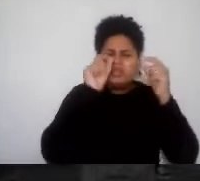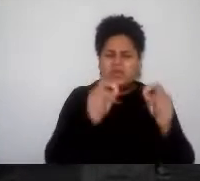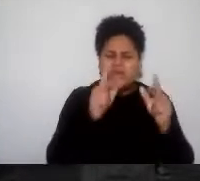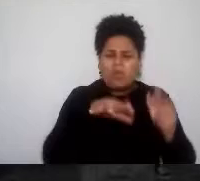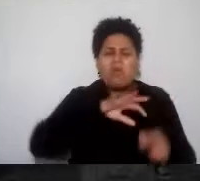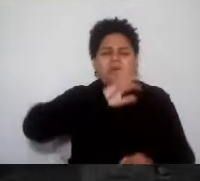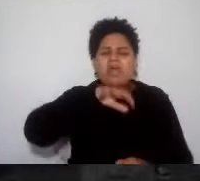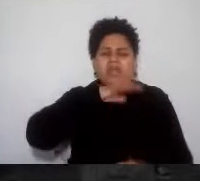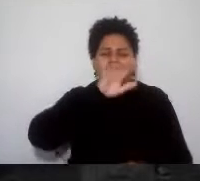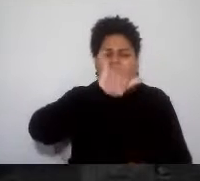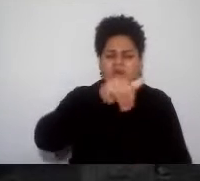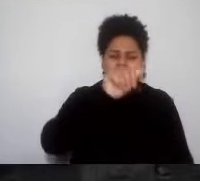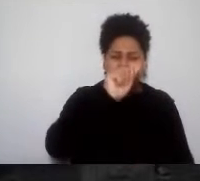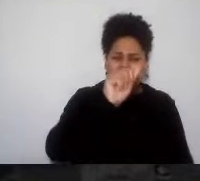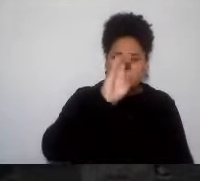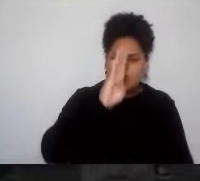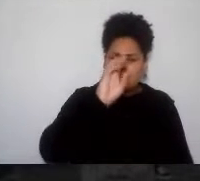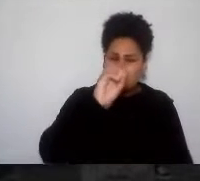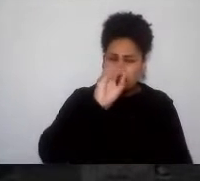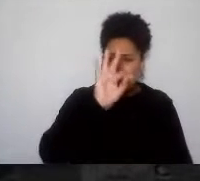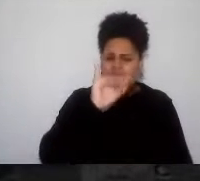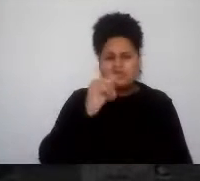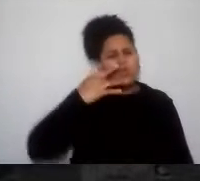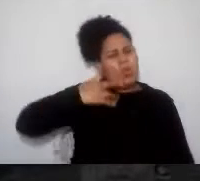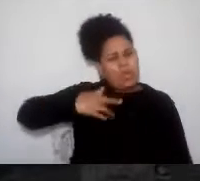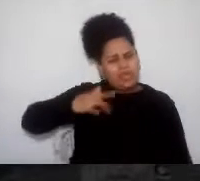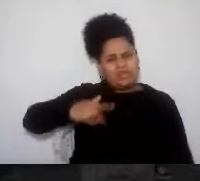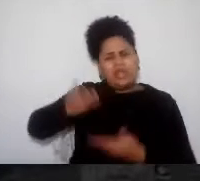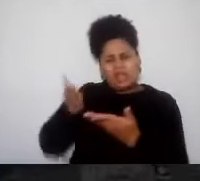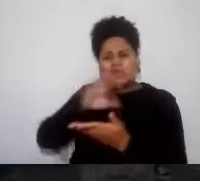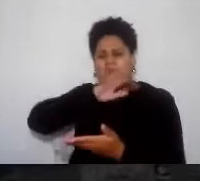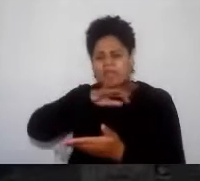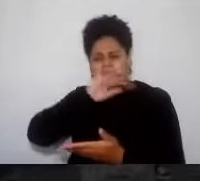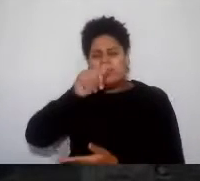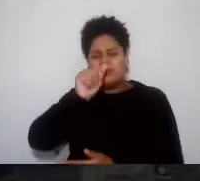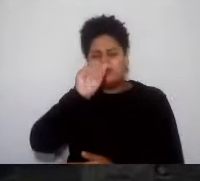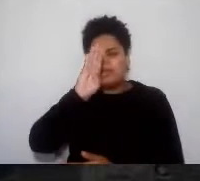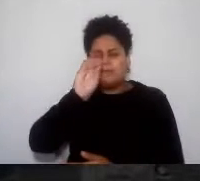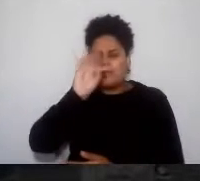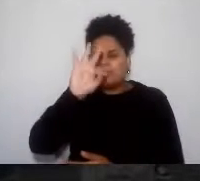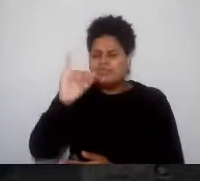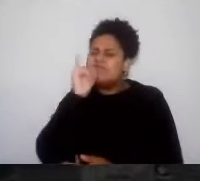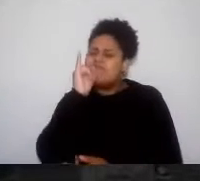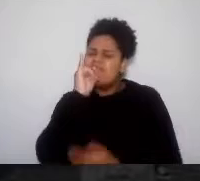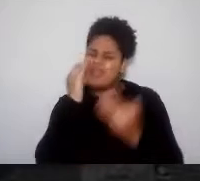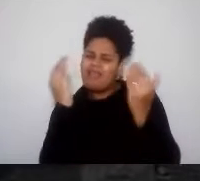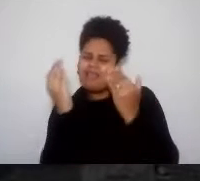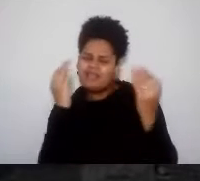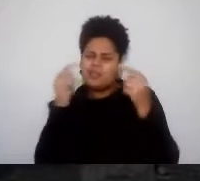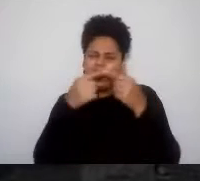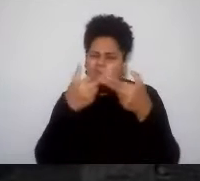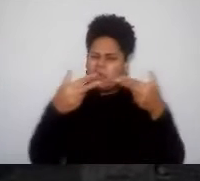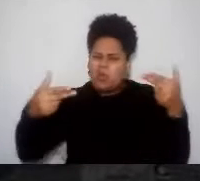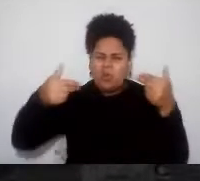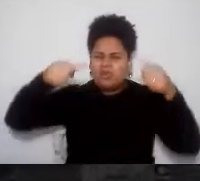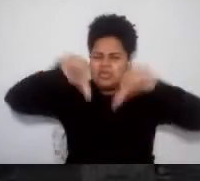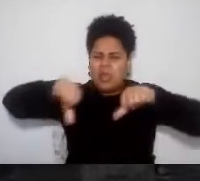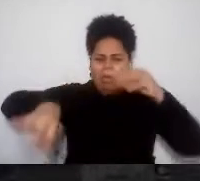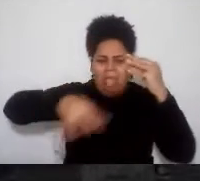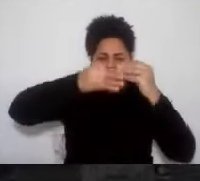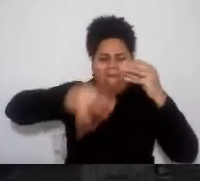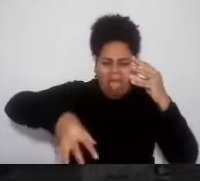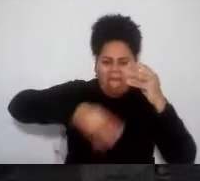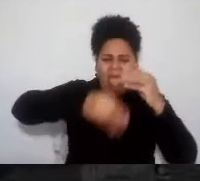né? São coisas totalmente desconexas. Eles estão fazendo uma ultra-reforma